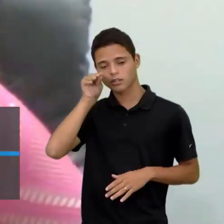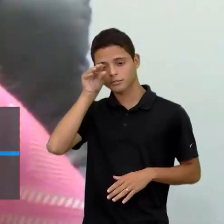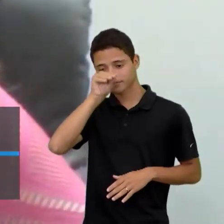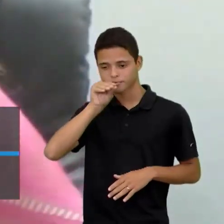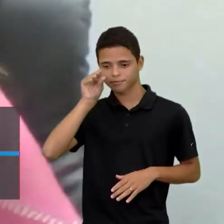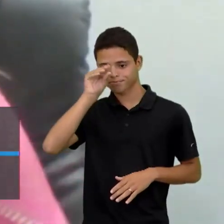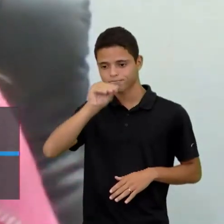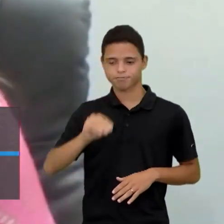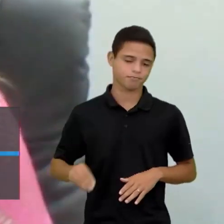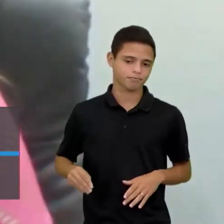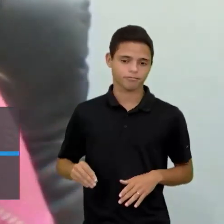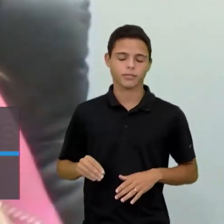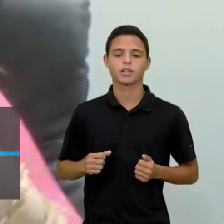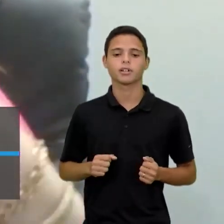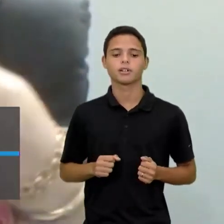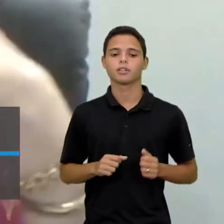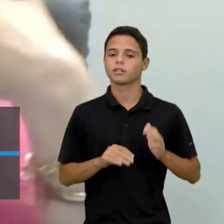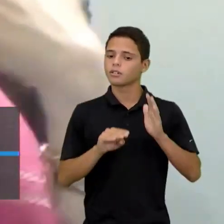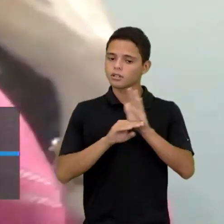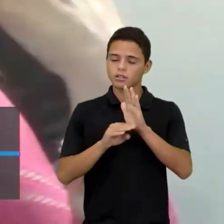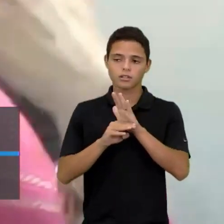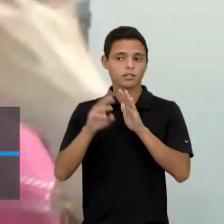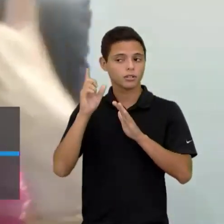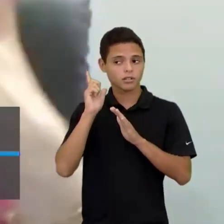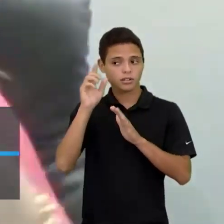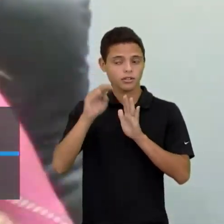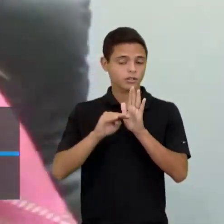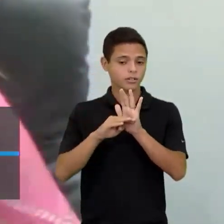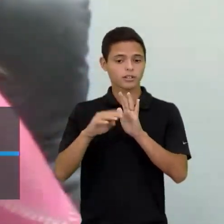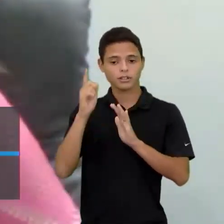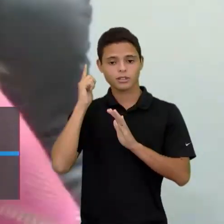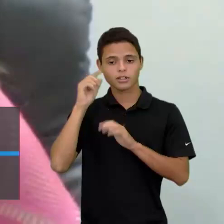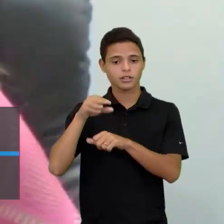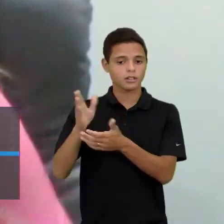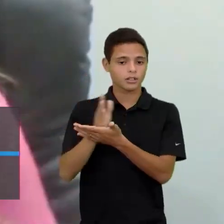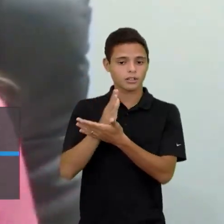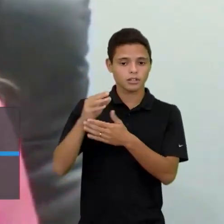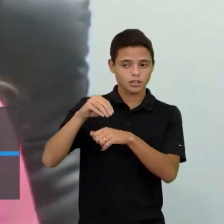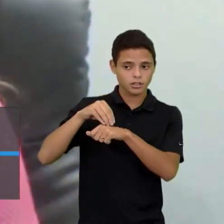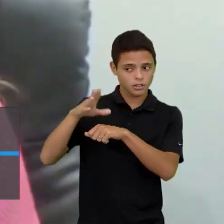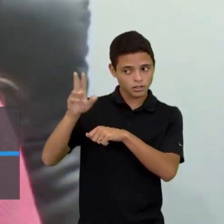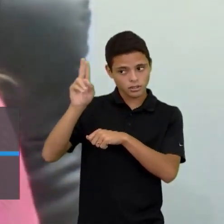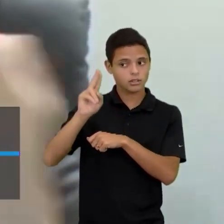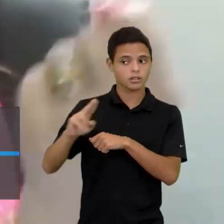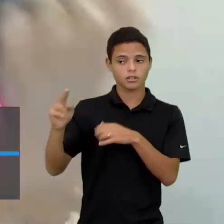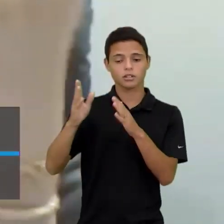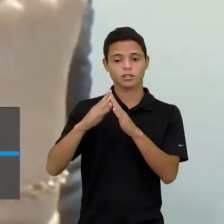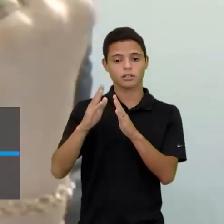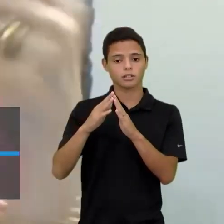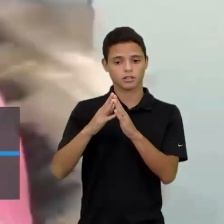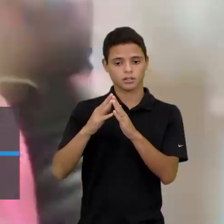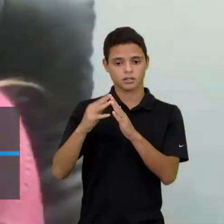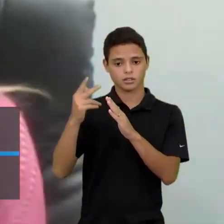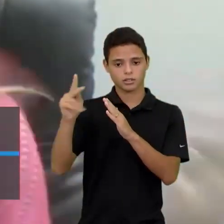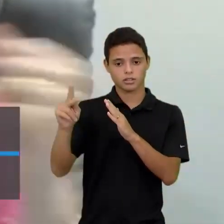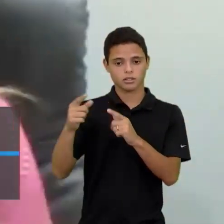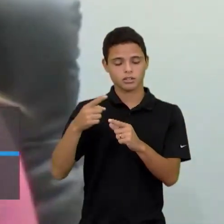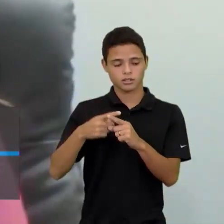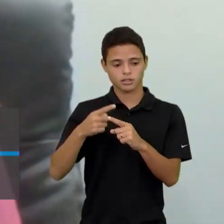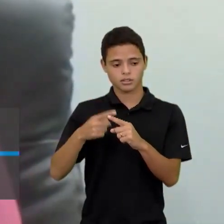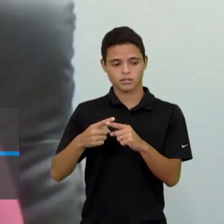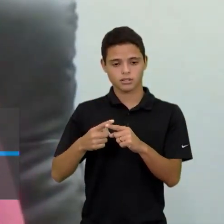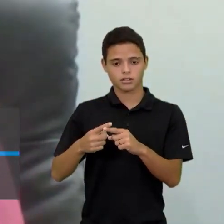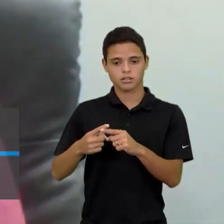a cuidadora conseguiu aplicar com ele já conseguiu, já deu dica para a mãe utilizar em casa, que a mãe pegava no colo para